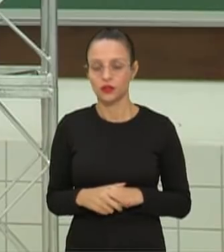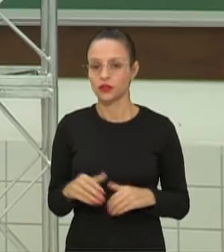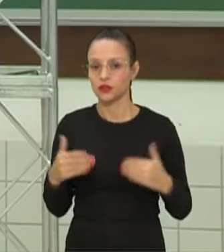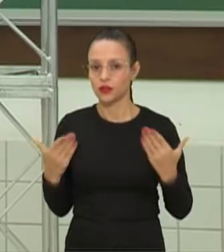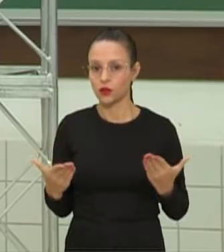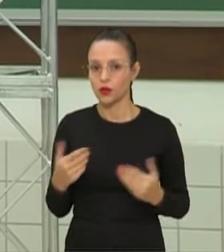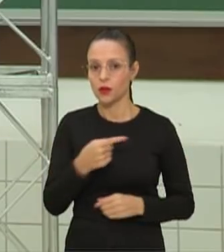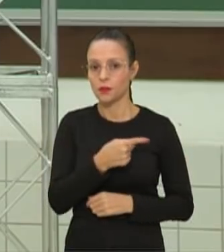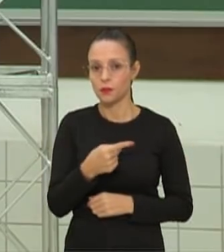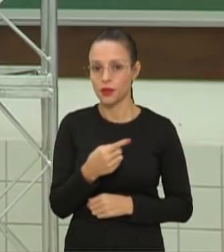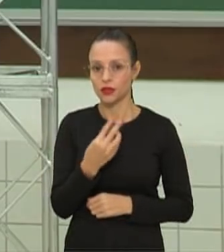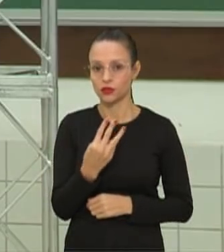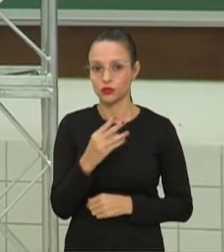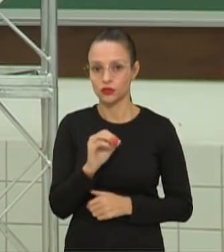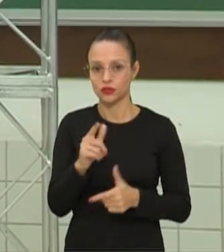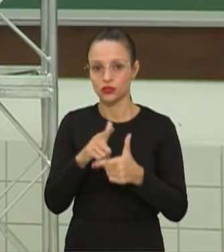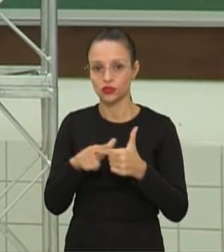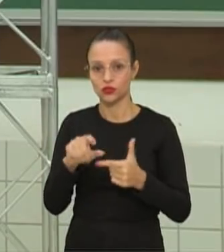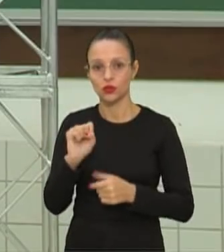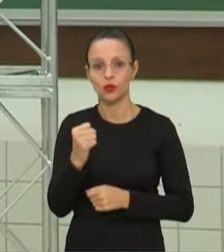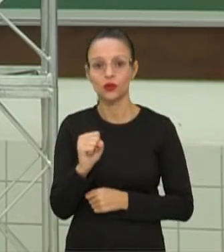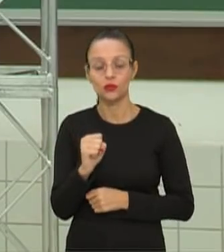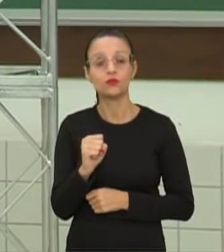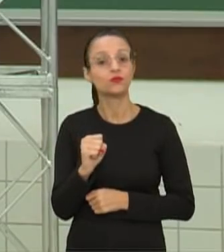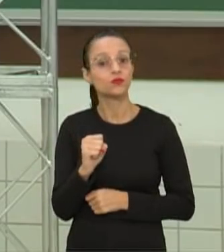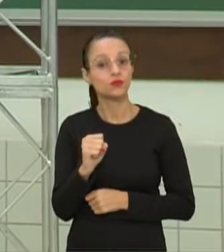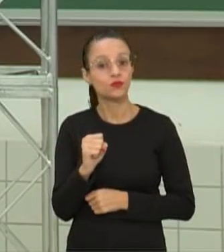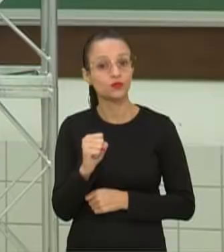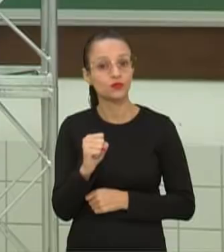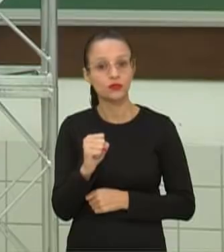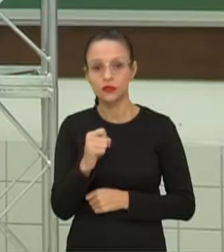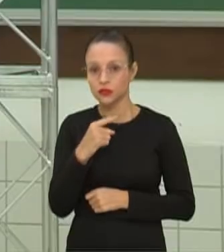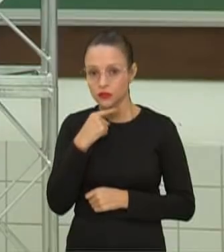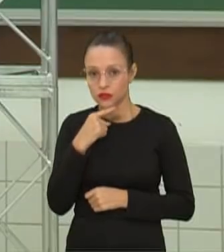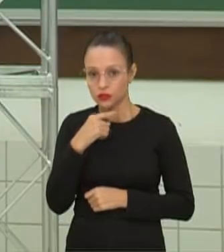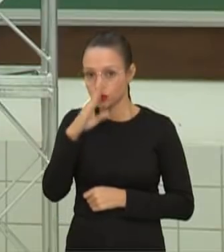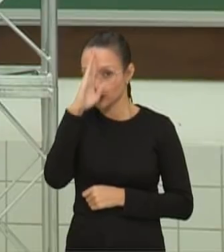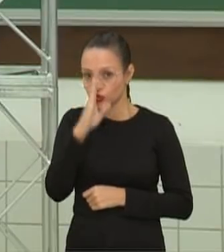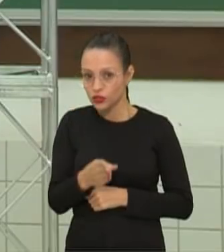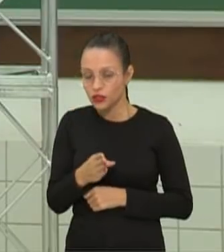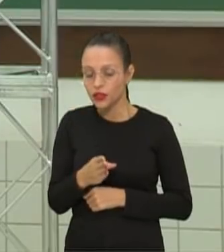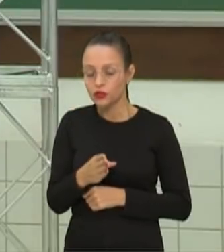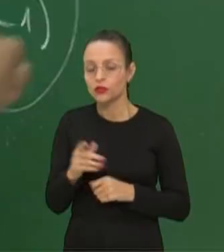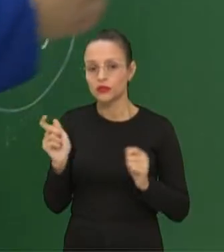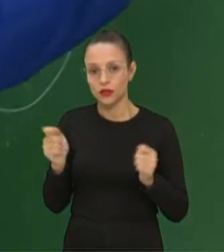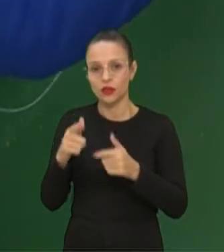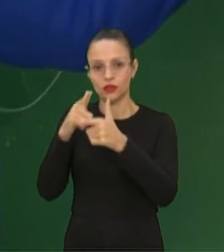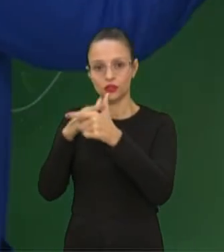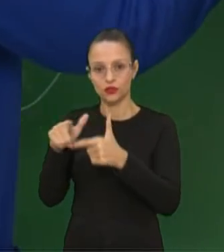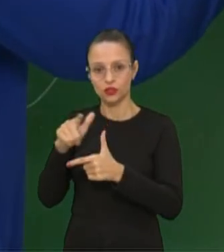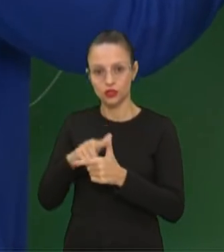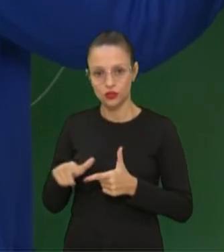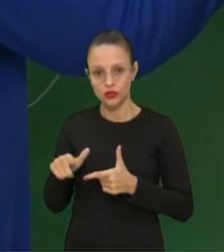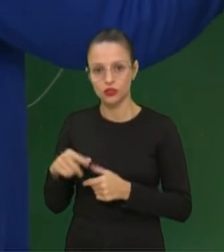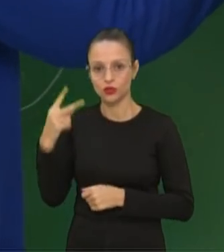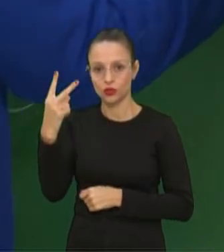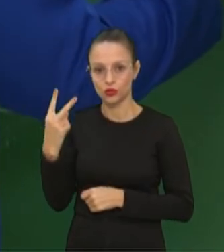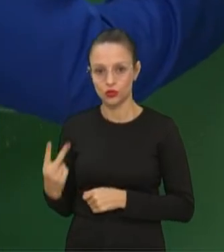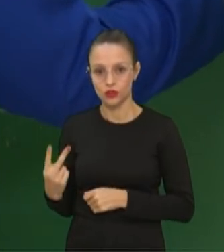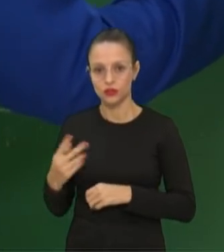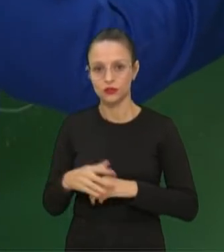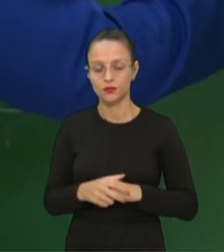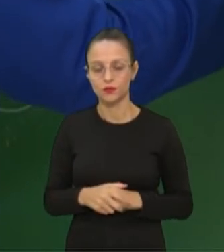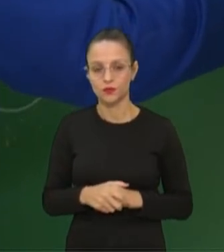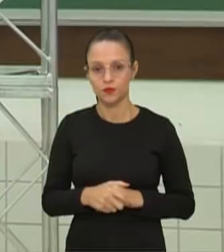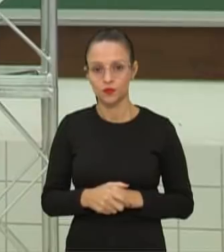Então, menos 30 dividido por 8 dá quanto? Não dá para fazer divisão direta, mas dá para simplificar. Vou simplificar aqui por 2 o